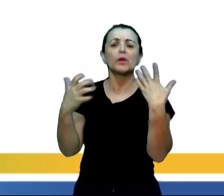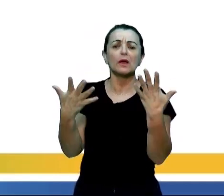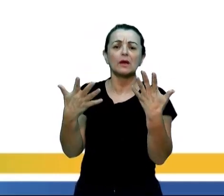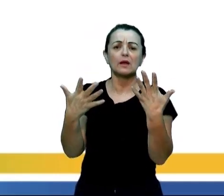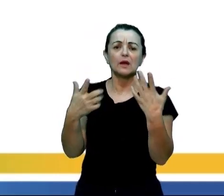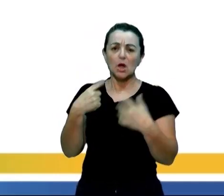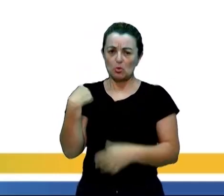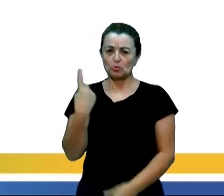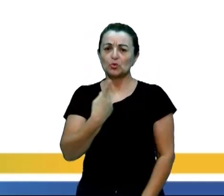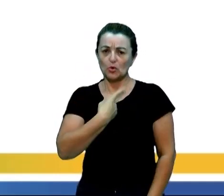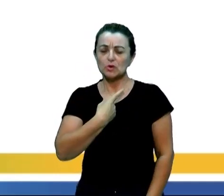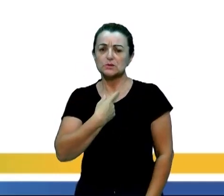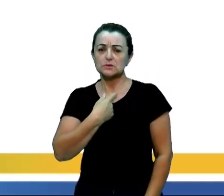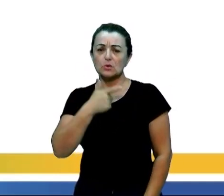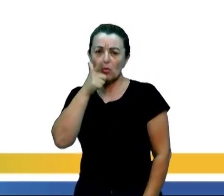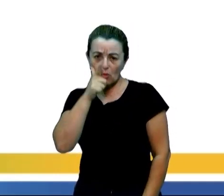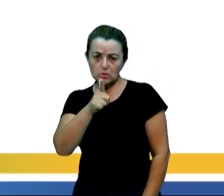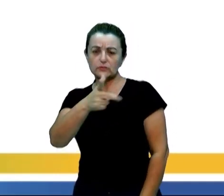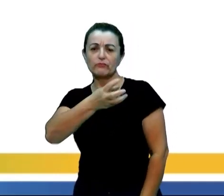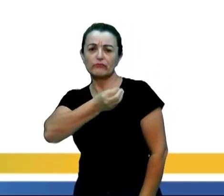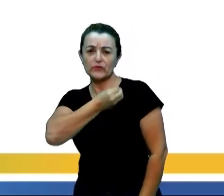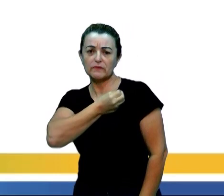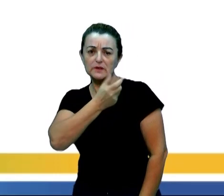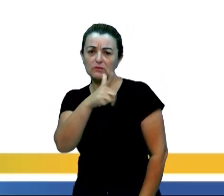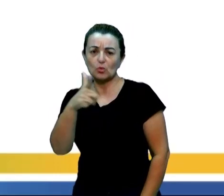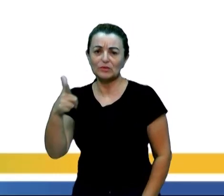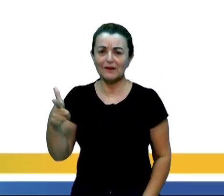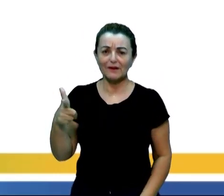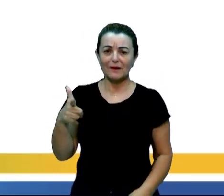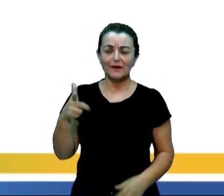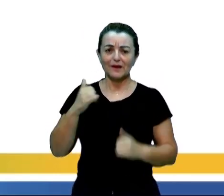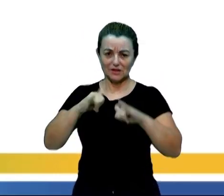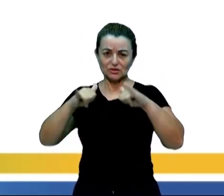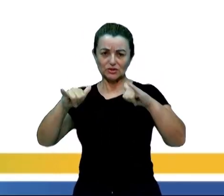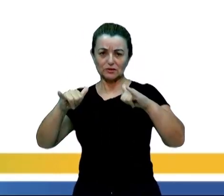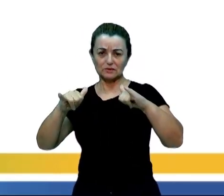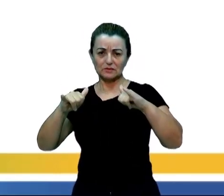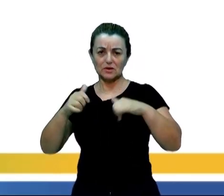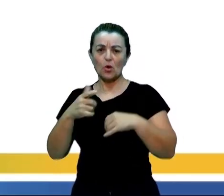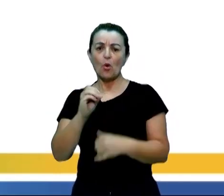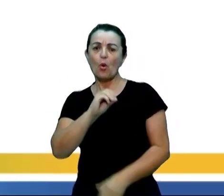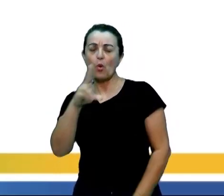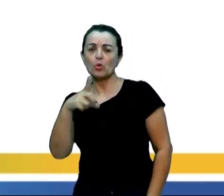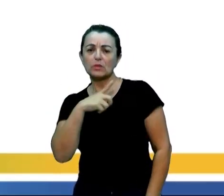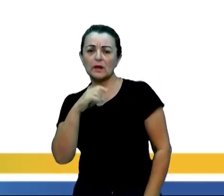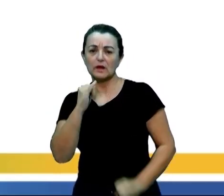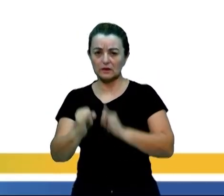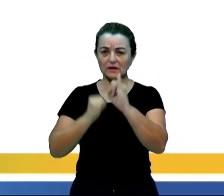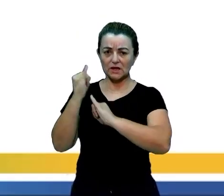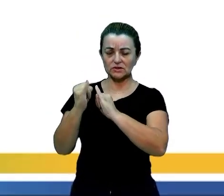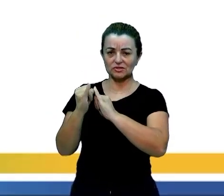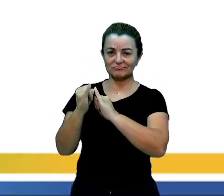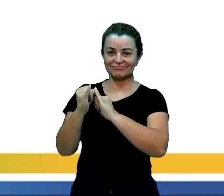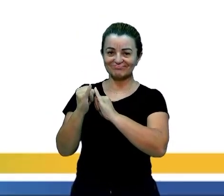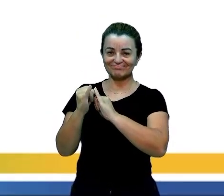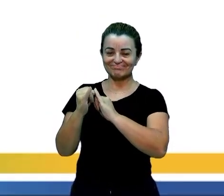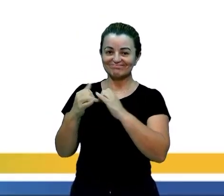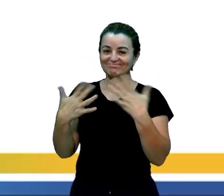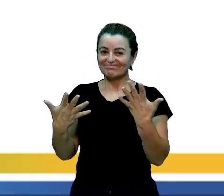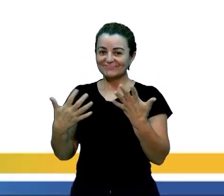energia, a gente conseguiria ter acesso à internet? De jeito nenhum. Sem essa energia, nós conseguiríamos ter